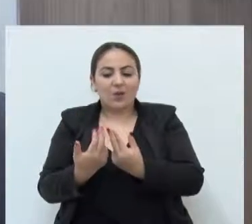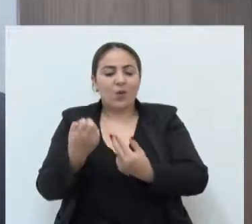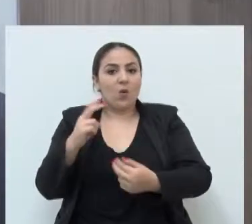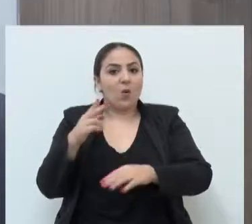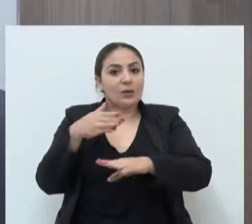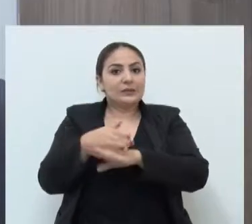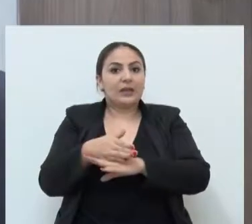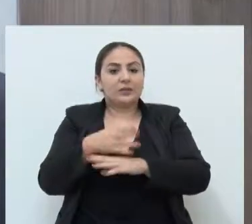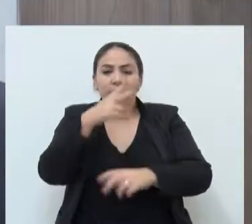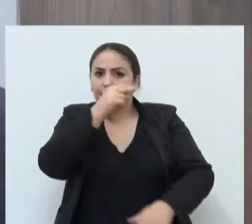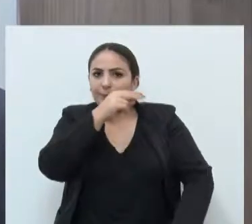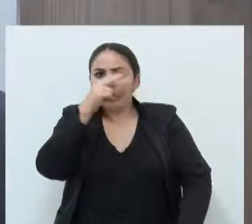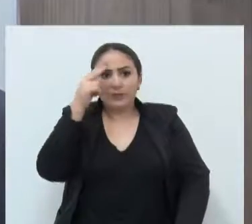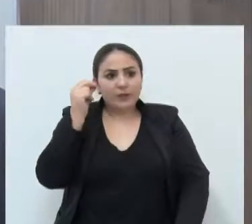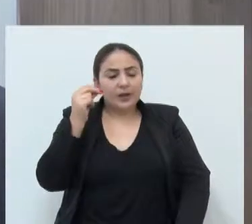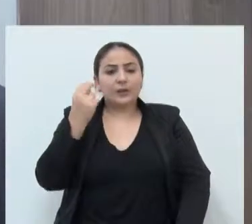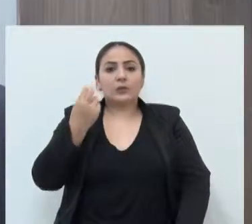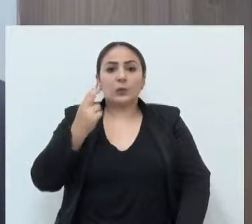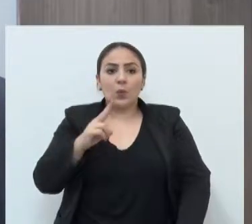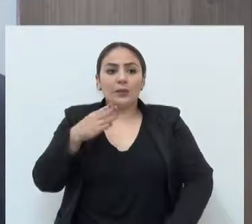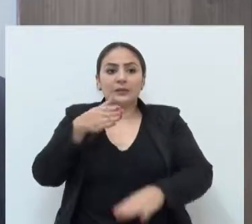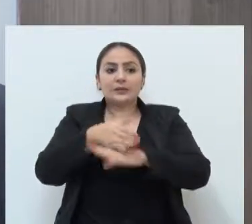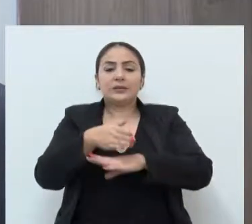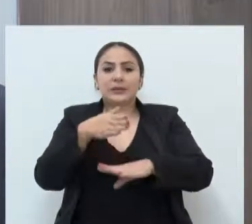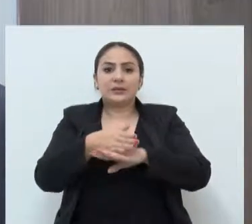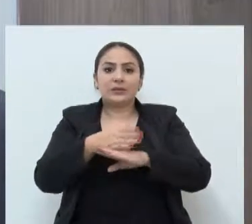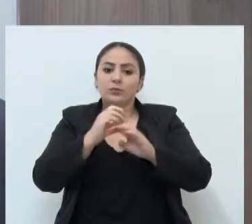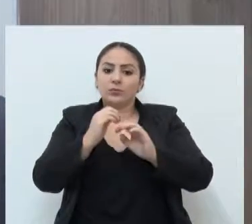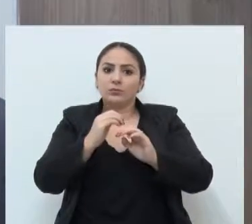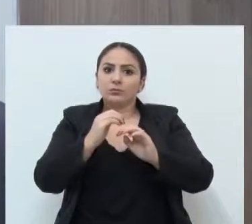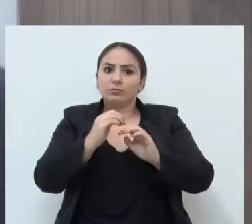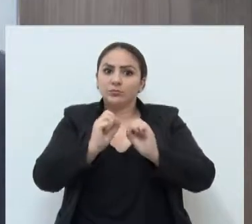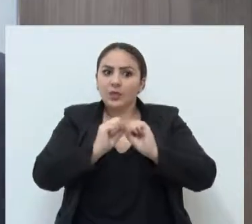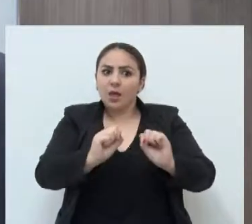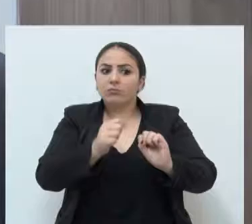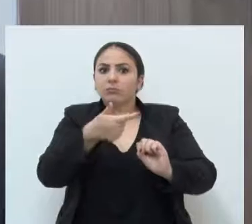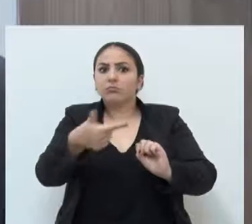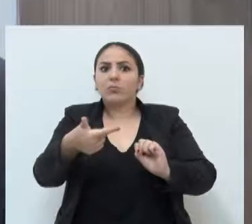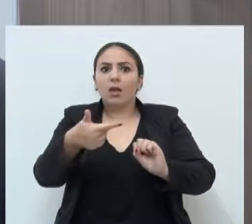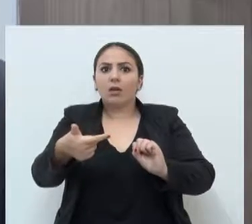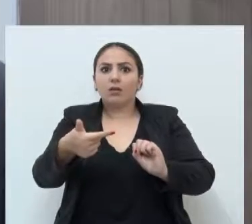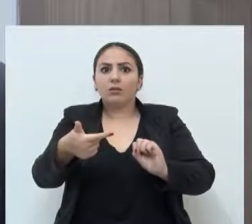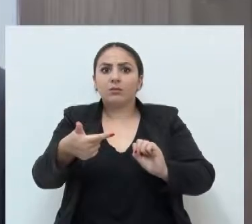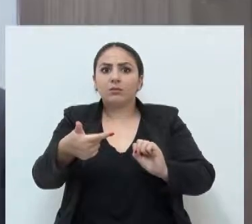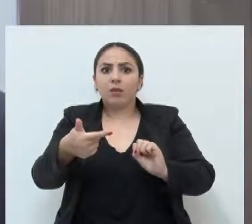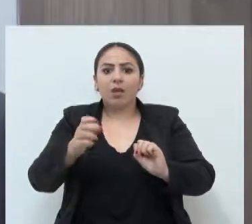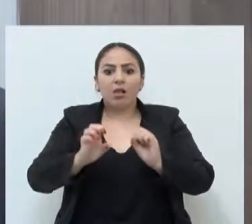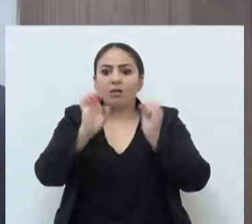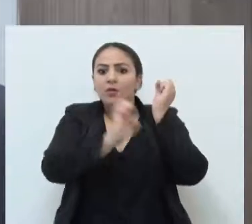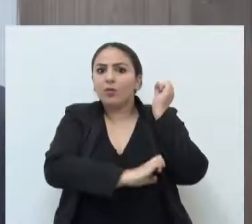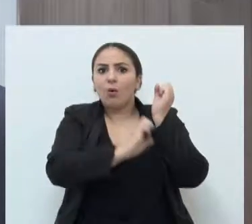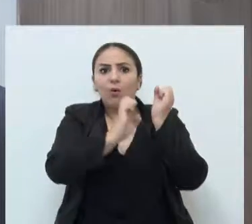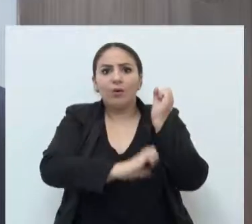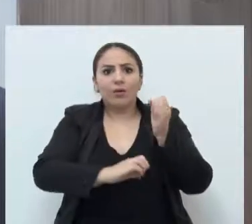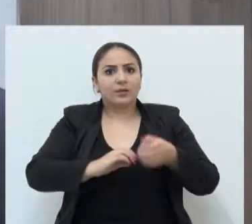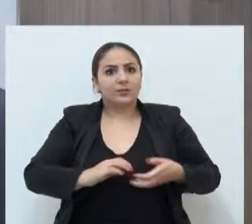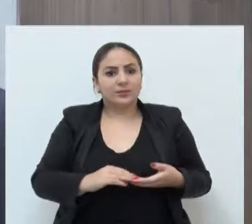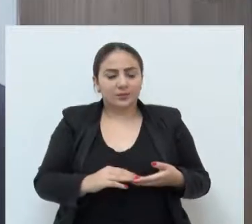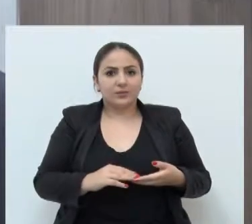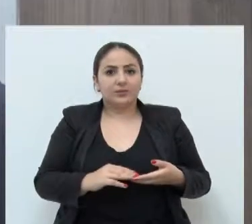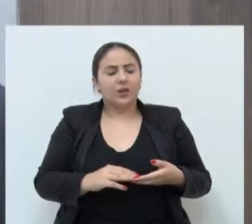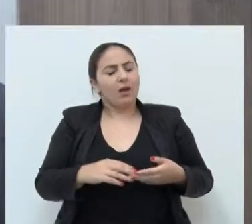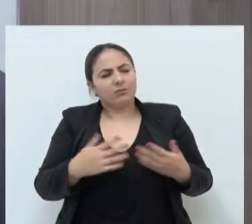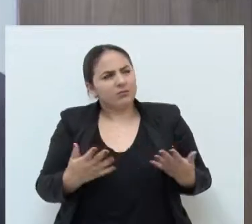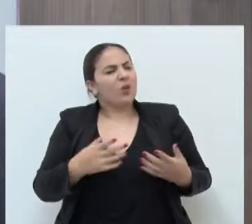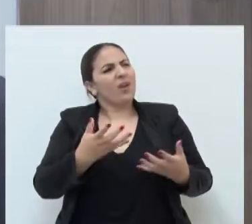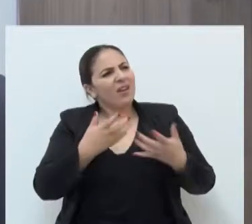até mesmo acesso ao prefeito, acesso aos secretários, tem escada, não tem elevador, entendeu? Então, assim,